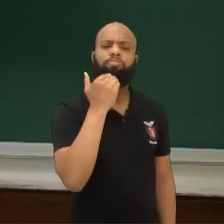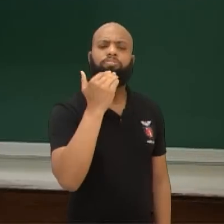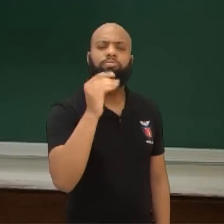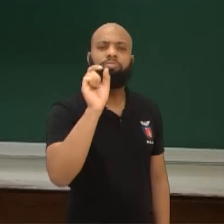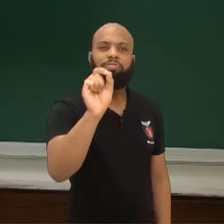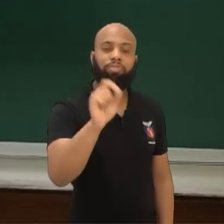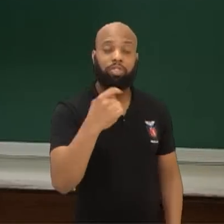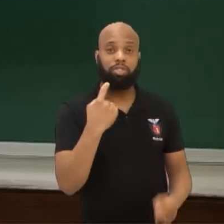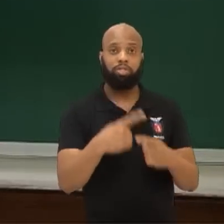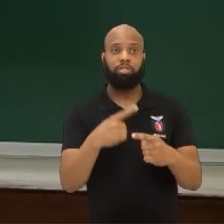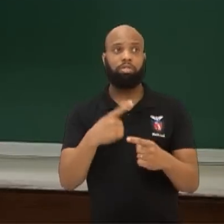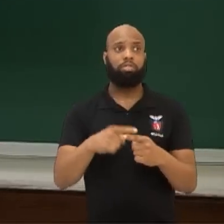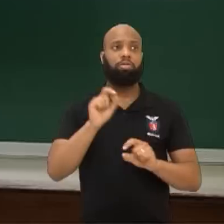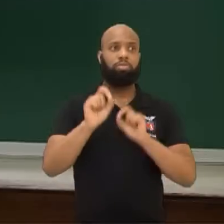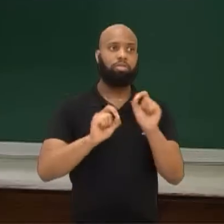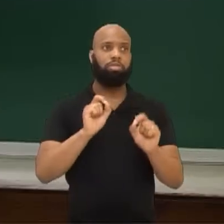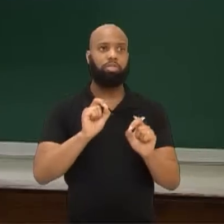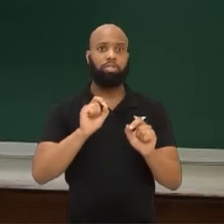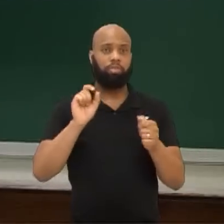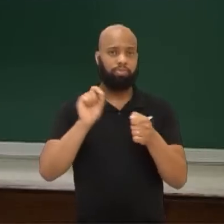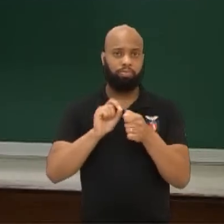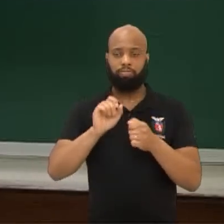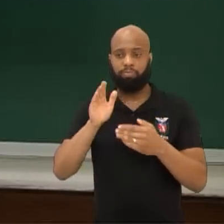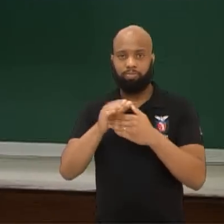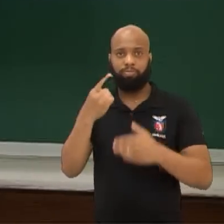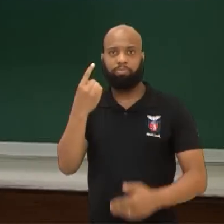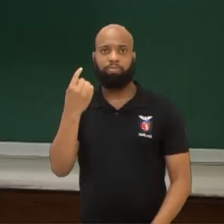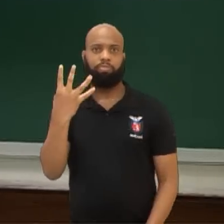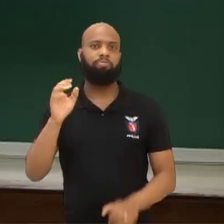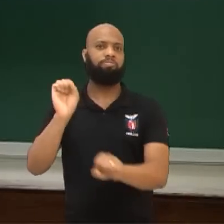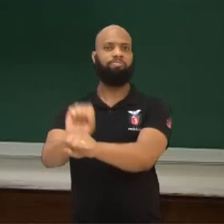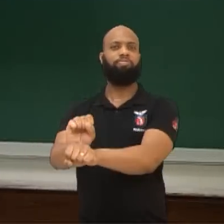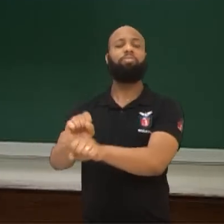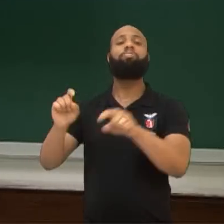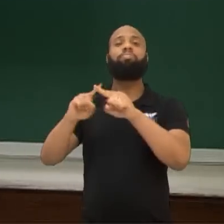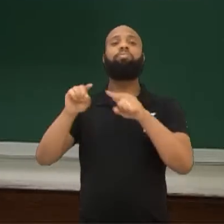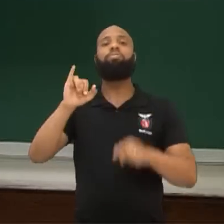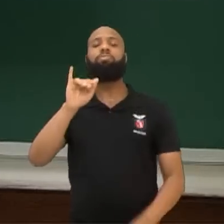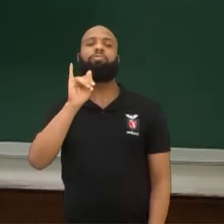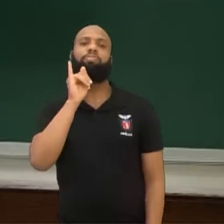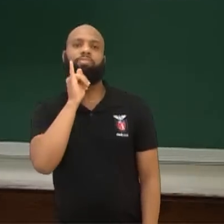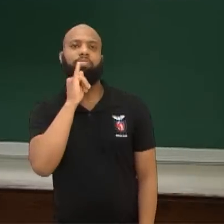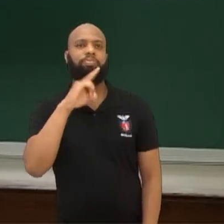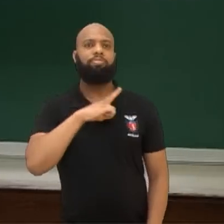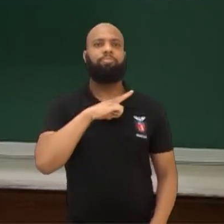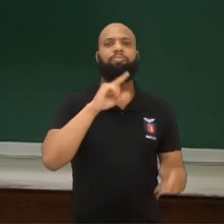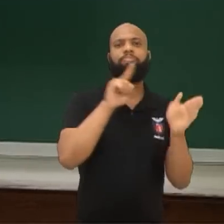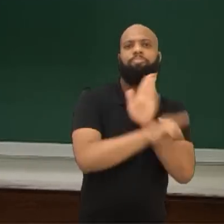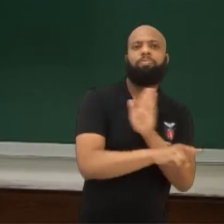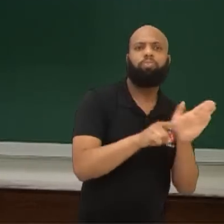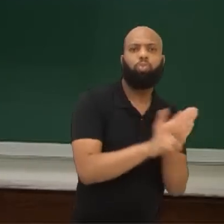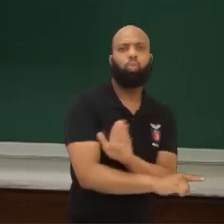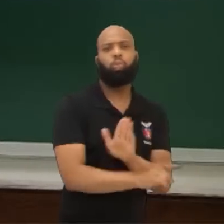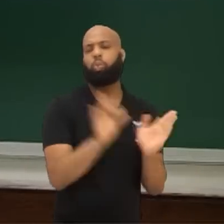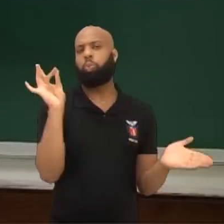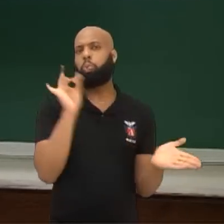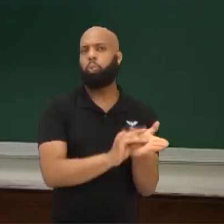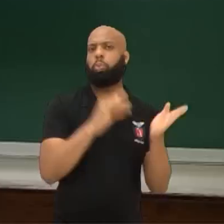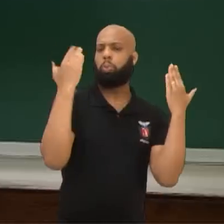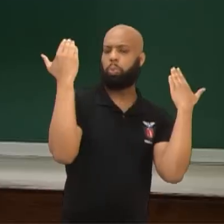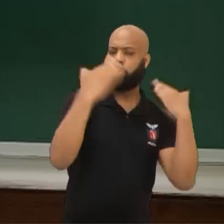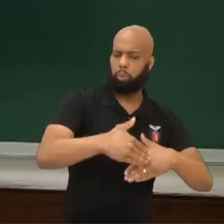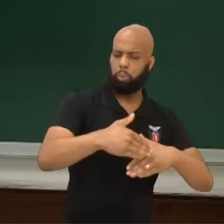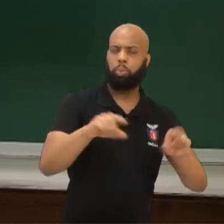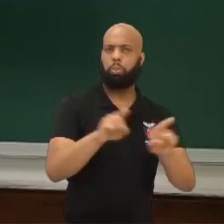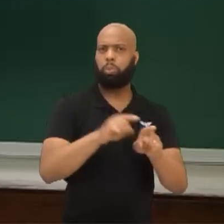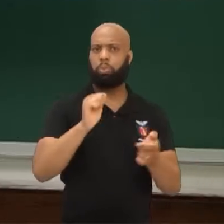vezes, a gente vai até onde? Até aqui. E se de repente eu estou fazendo um exercício ou uma